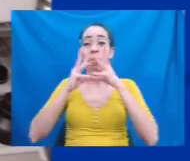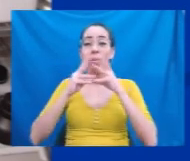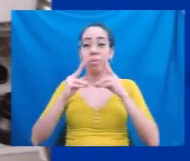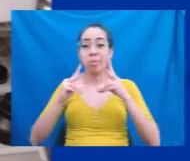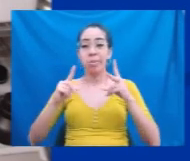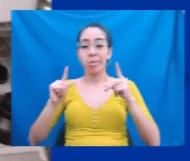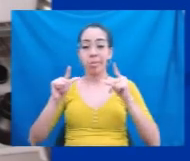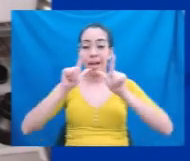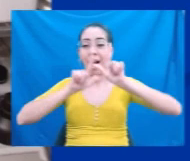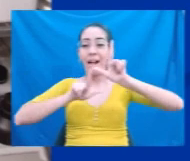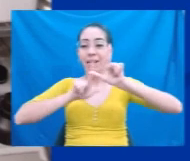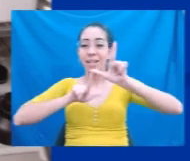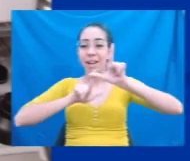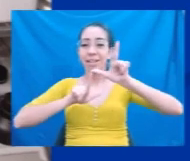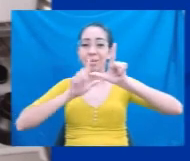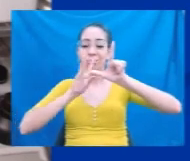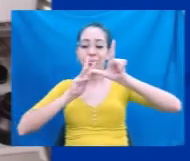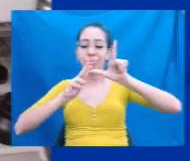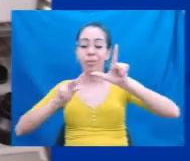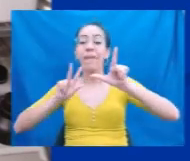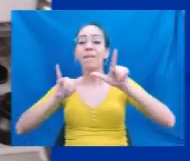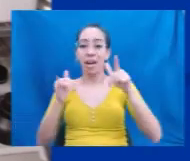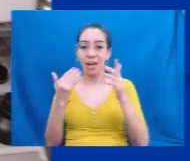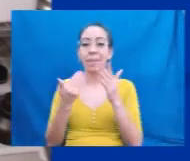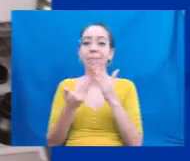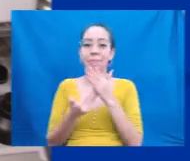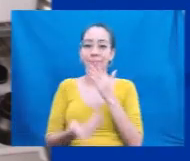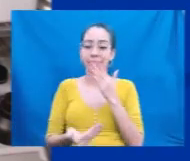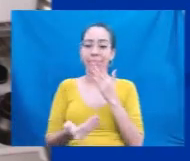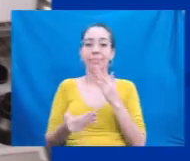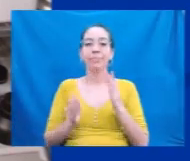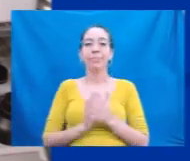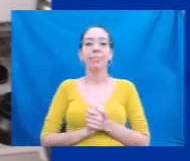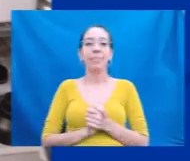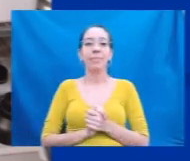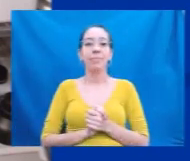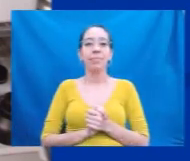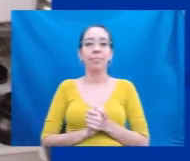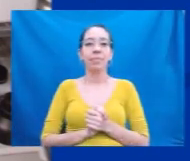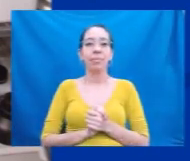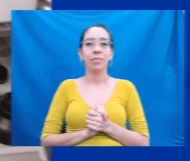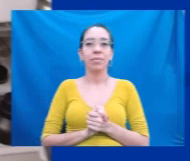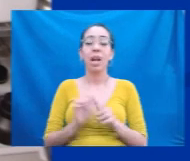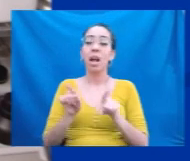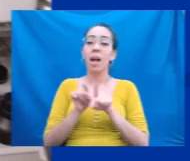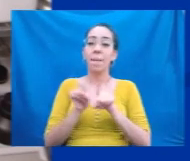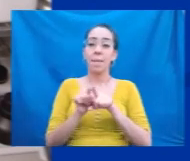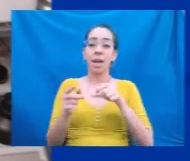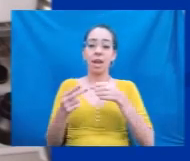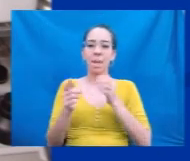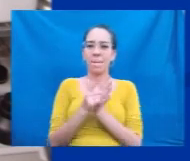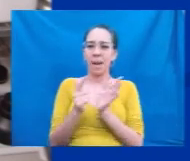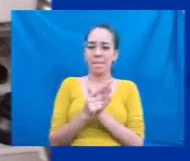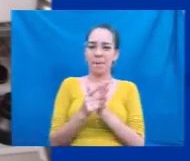um pouco borrada, tá? Então, essas informações elas vão se perdendo com esse tipo de caneta, né? Com essas